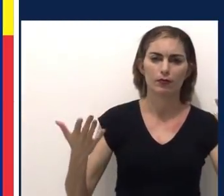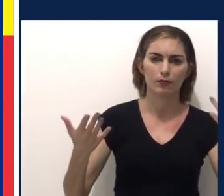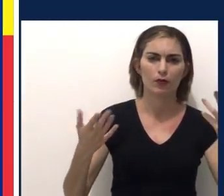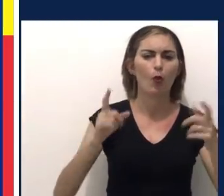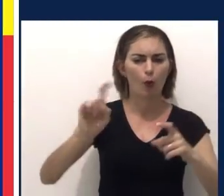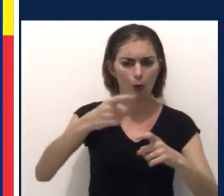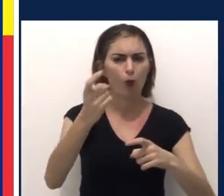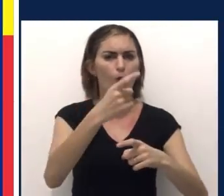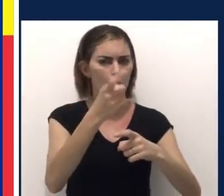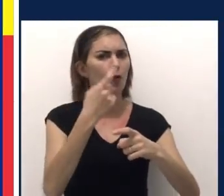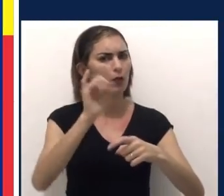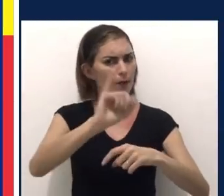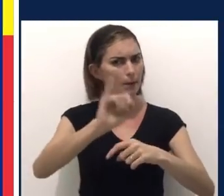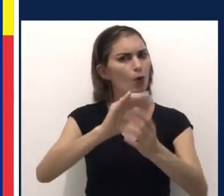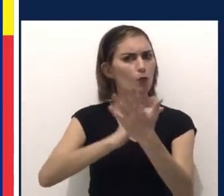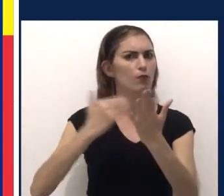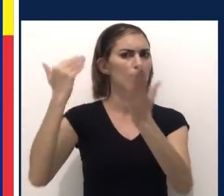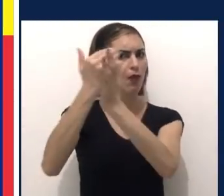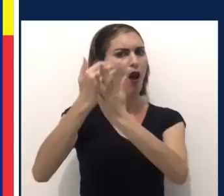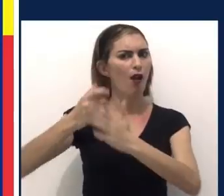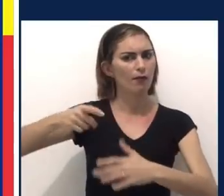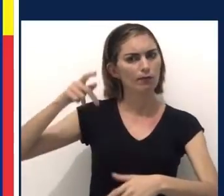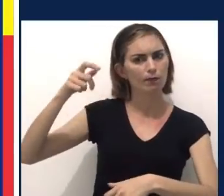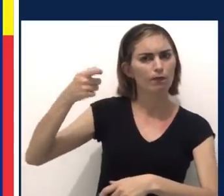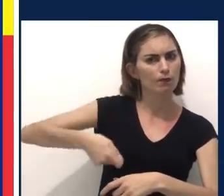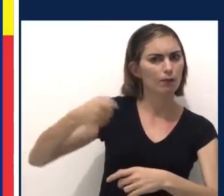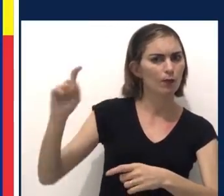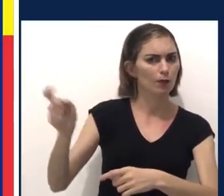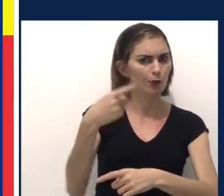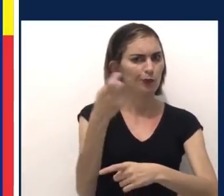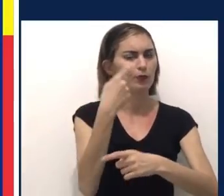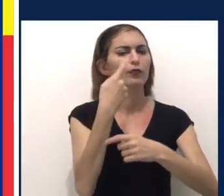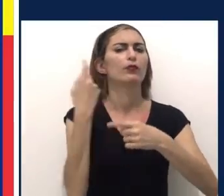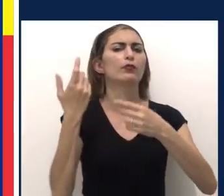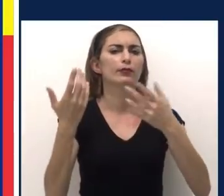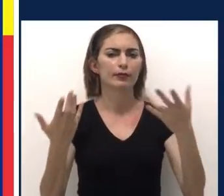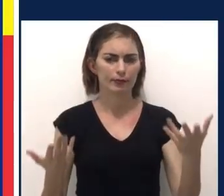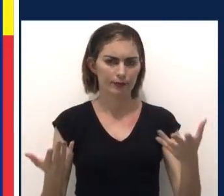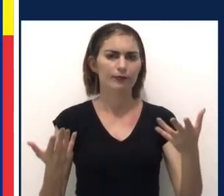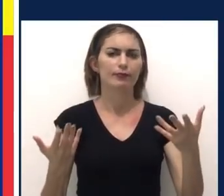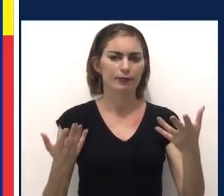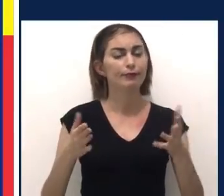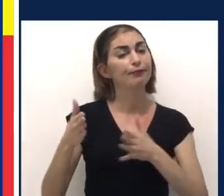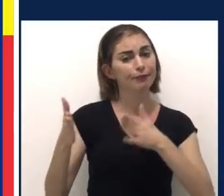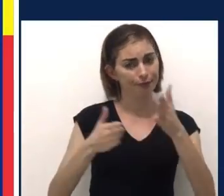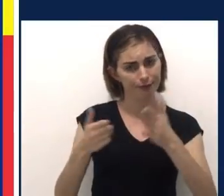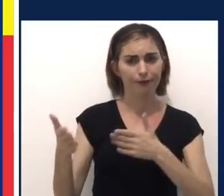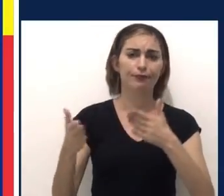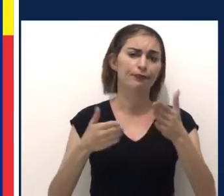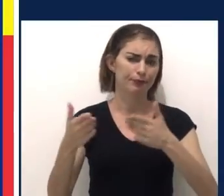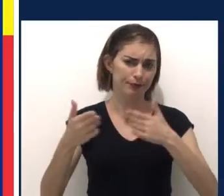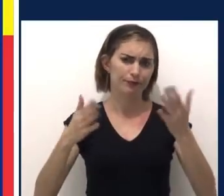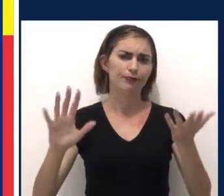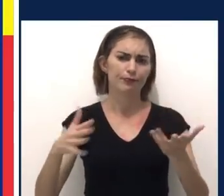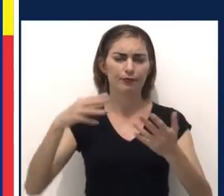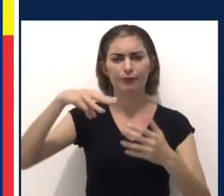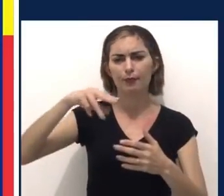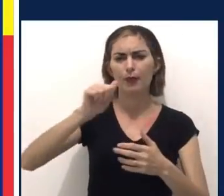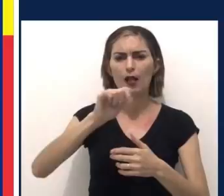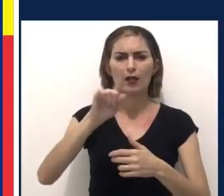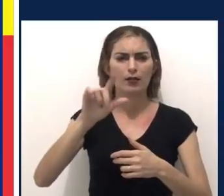dinheiro? Cobrando imposto, aumento de impostos ou criando impostos. Foi isso